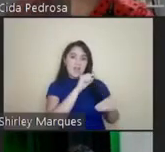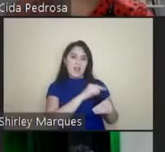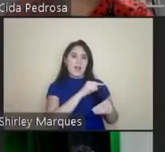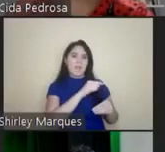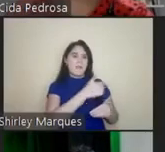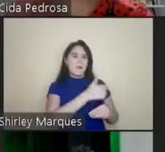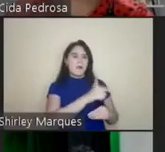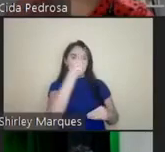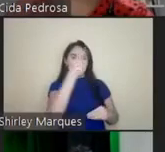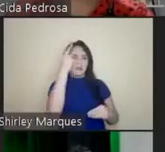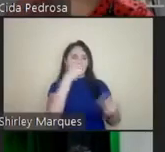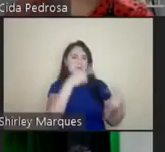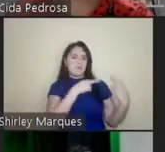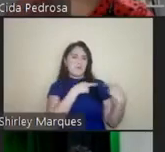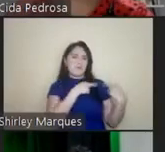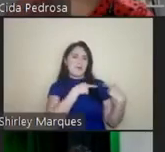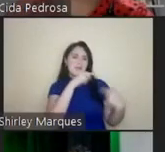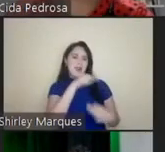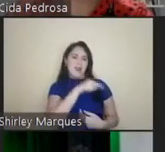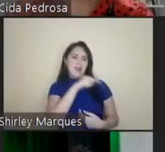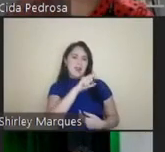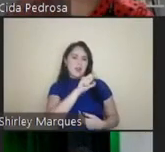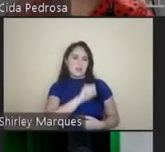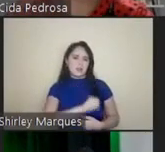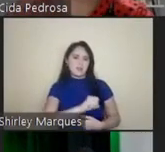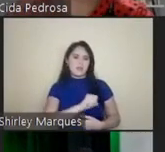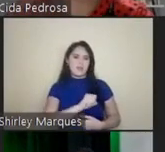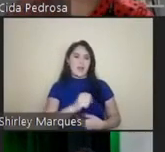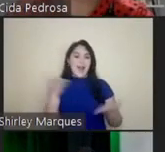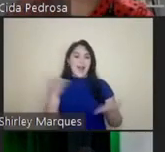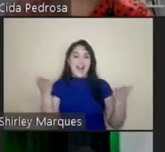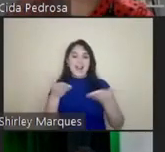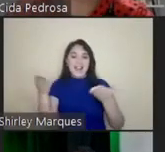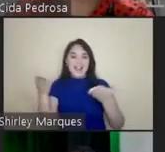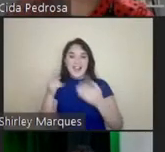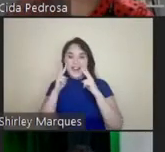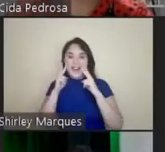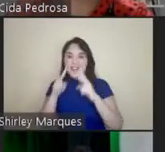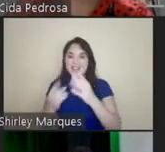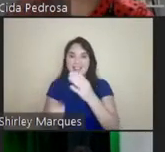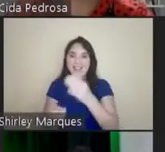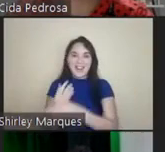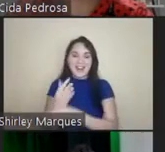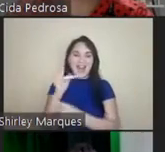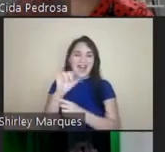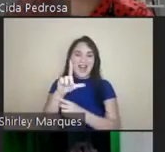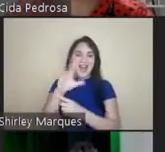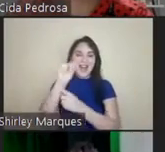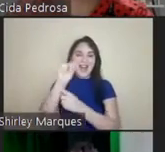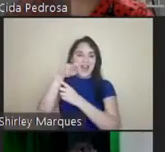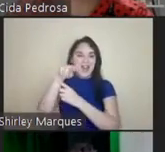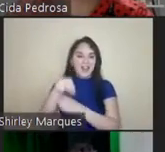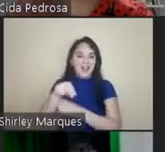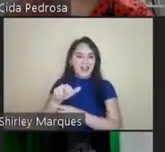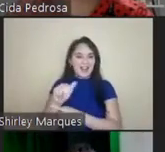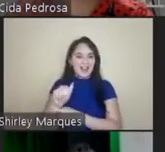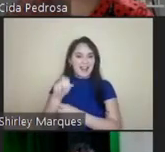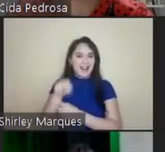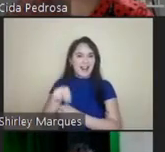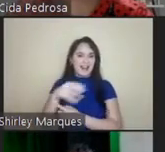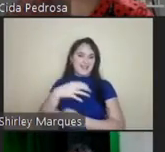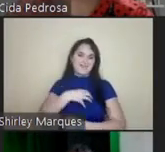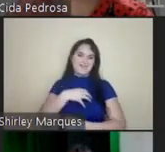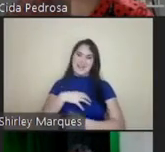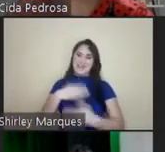aí, anos depois, eu vejo surgir a Flicam aqui na Bahia, achei isso incrível, essa coincidência. Em Canudos, pô, que